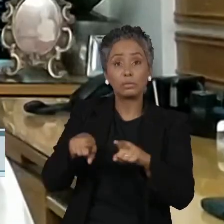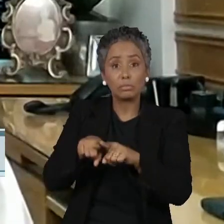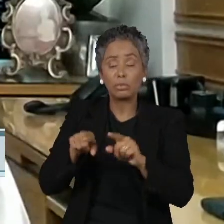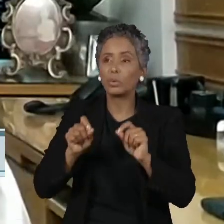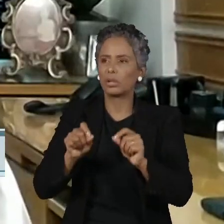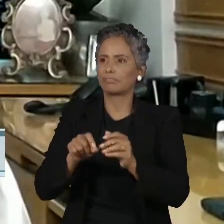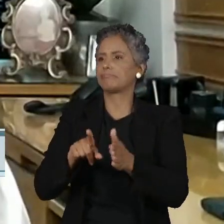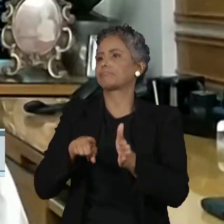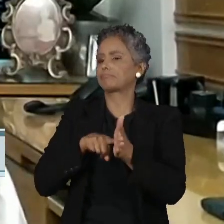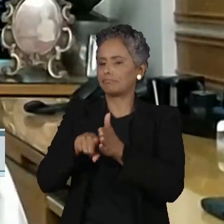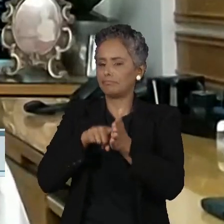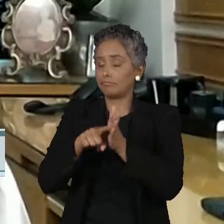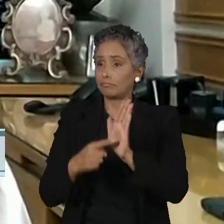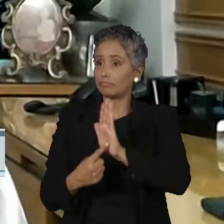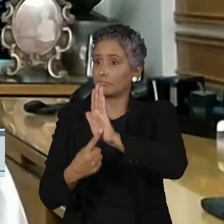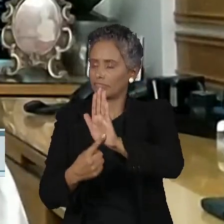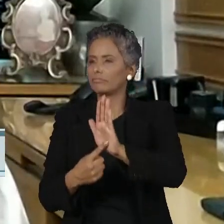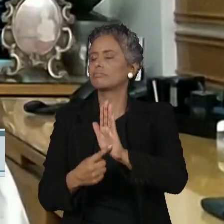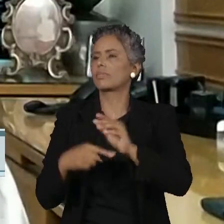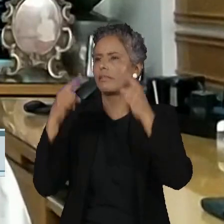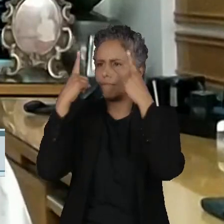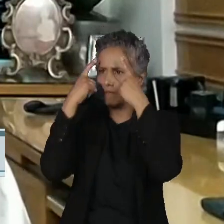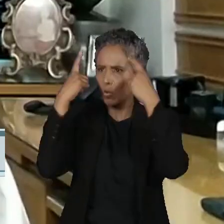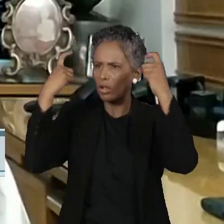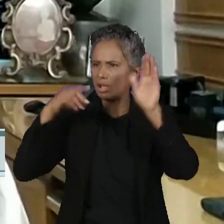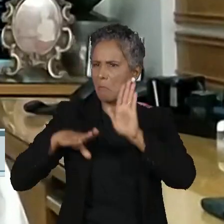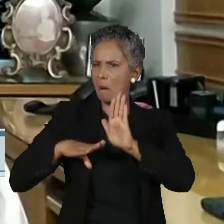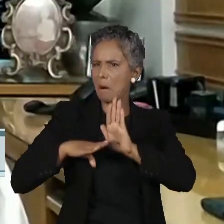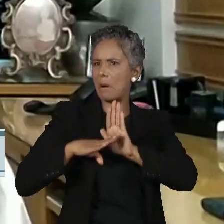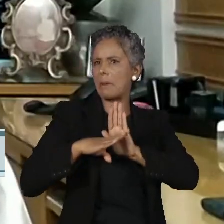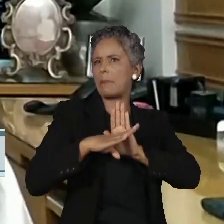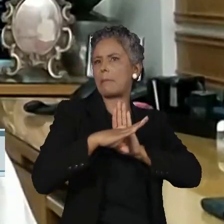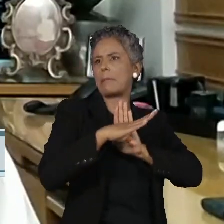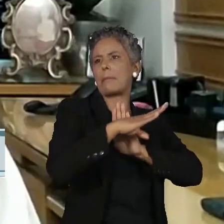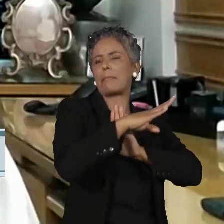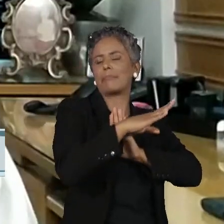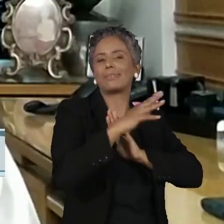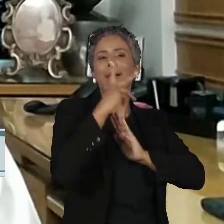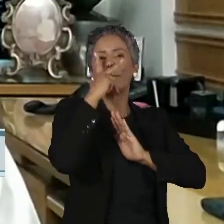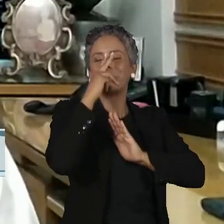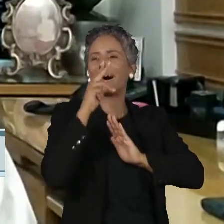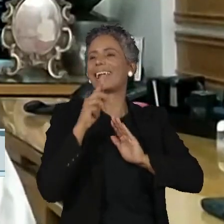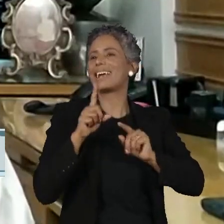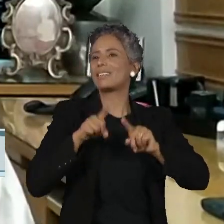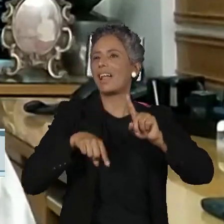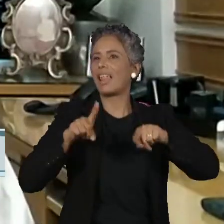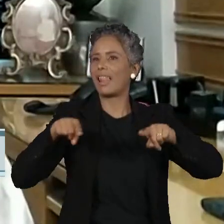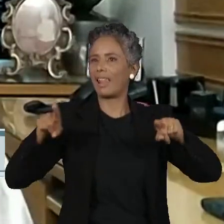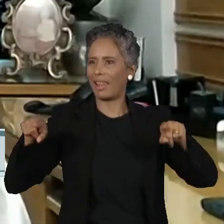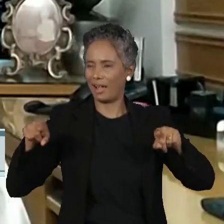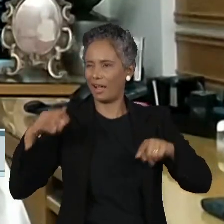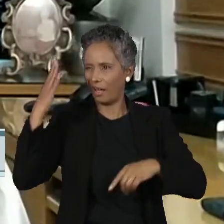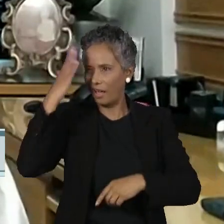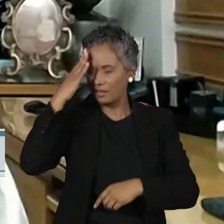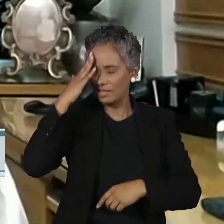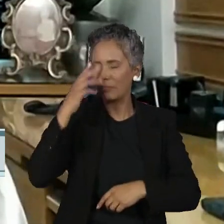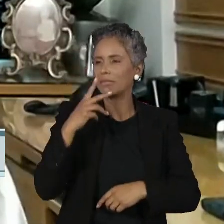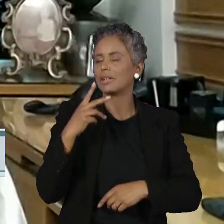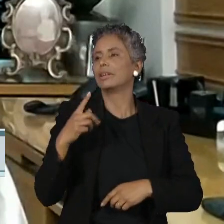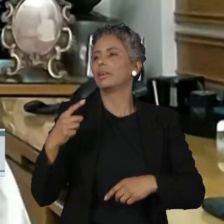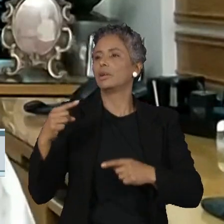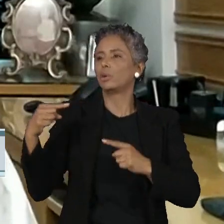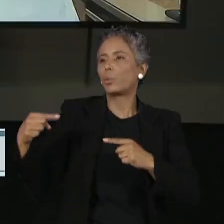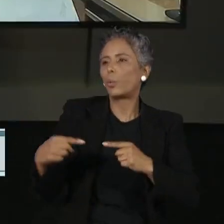da violência num crescente, e nós sempre falamos que é uma espiral, a cada volta desse ciclo ele vem